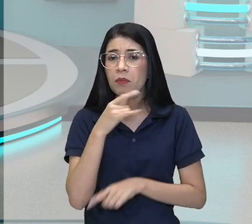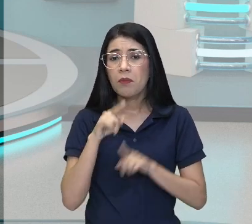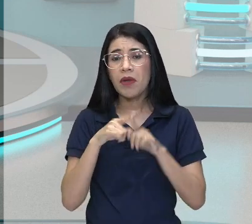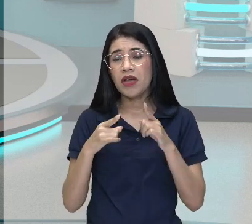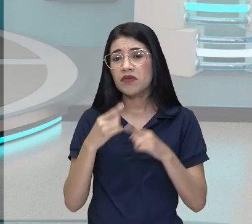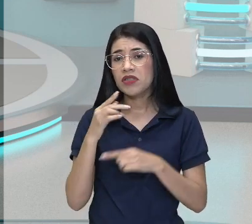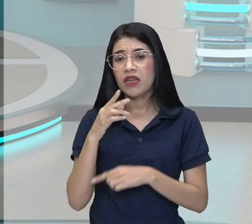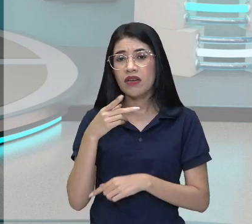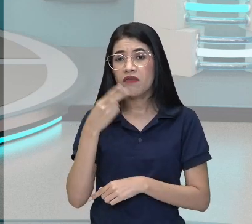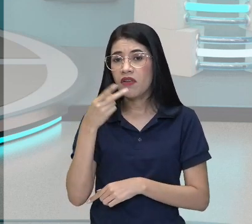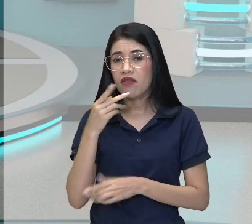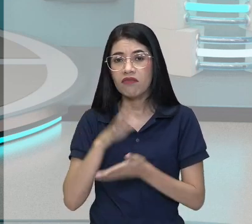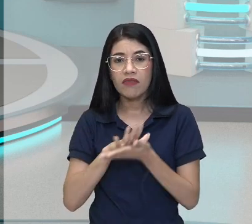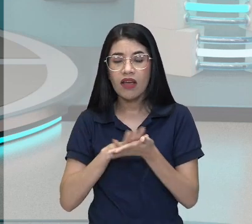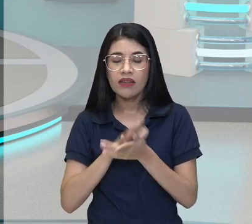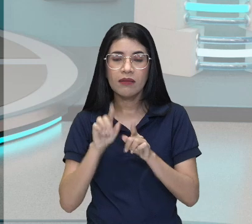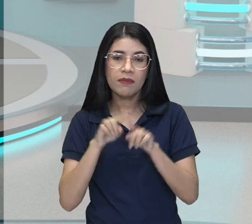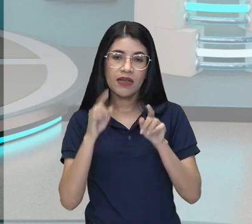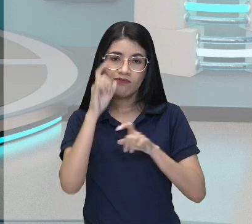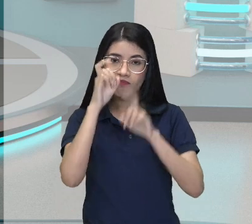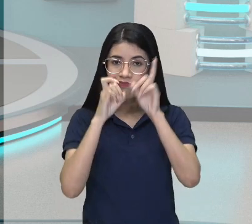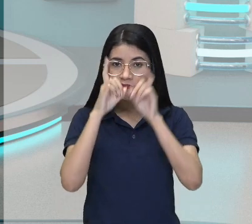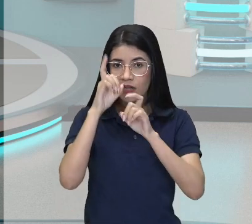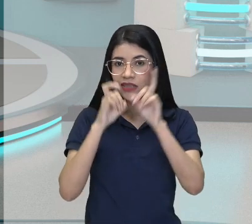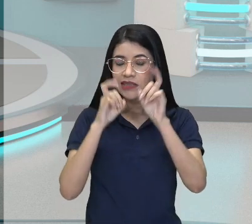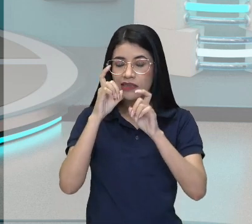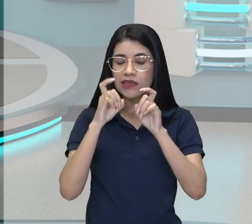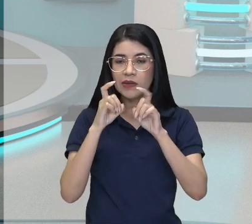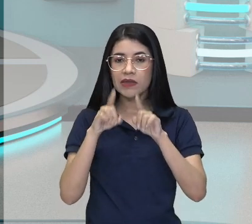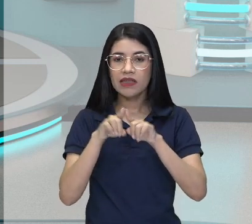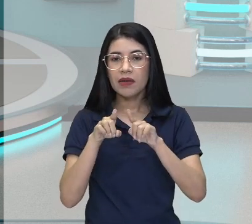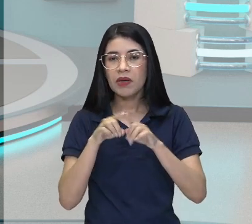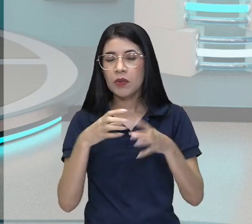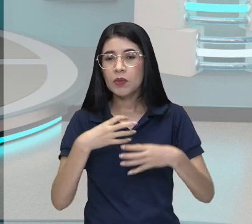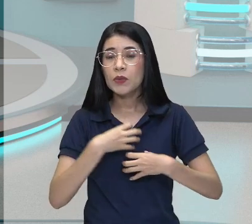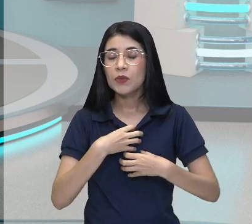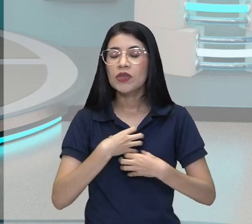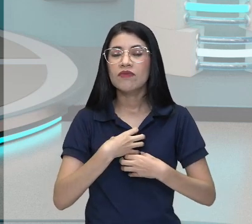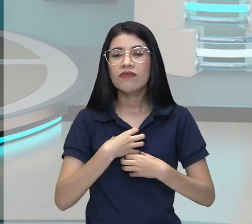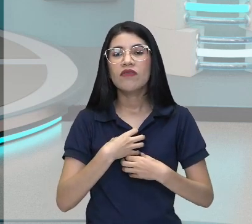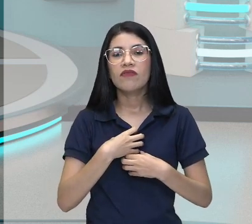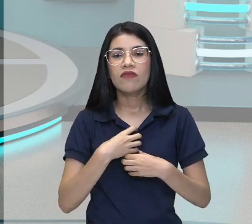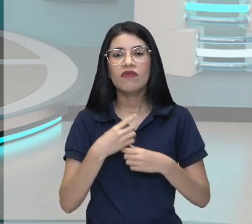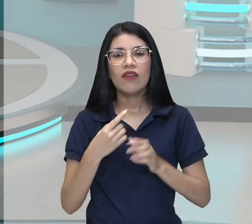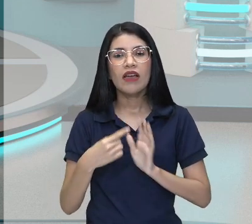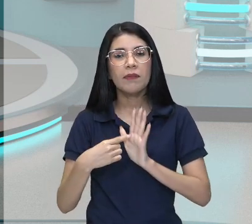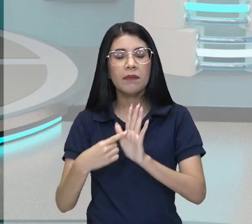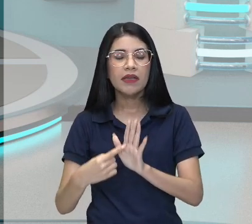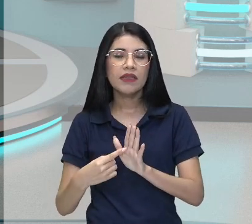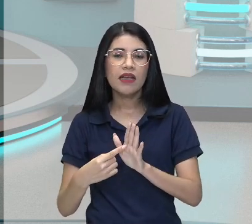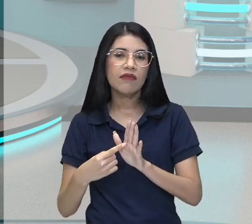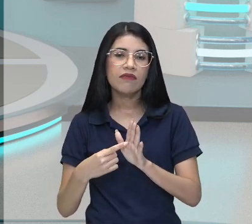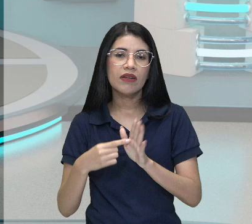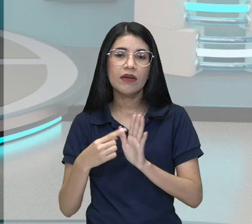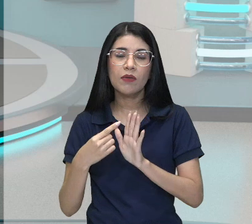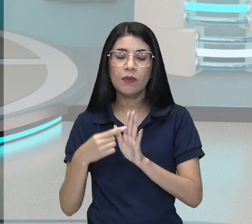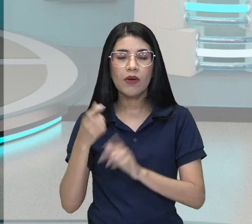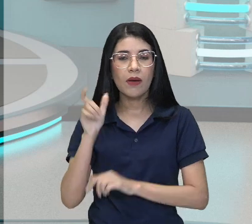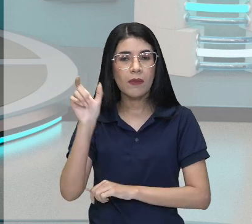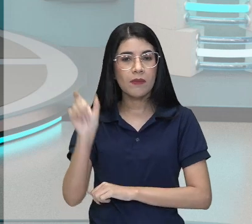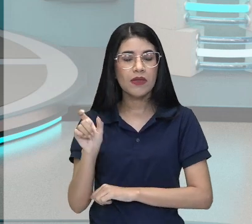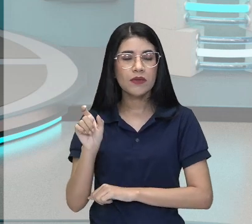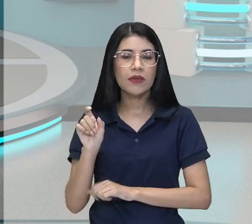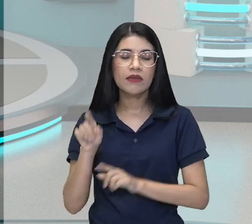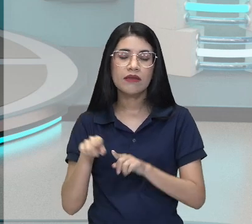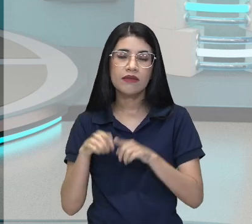mas a tua expressão, a tua forma, né? Ela vai falar, ela vai comunicar para o outro. Então, essa expressão